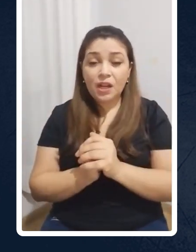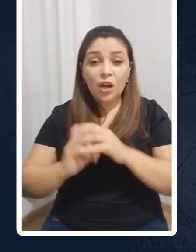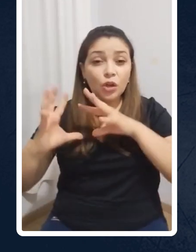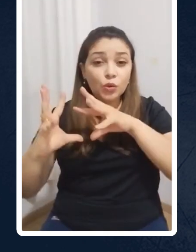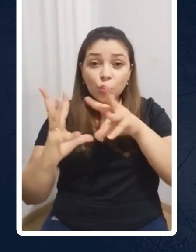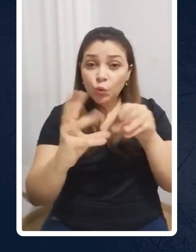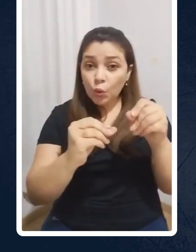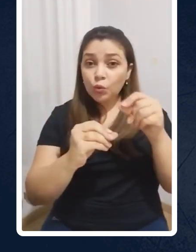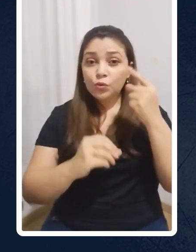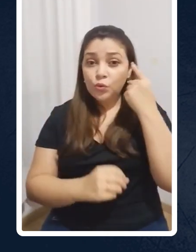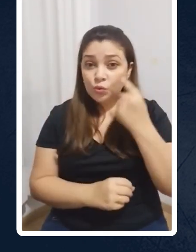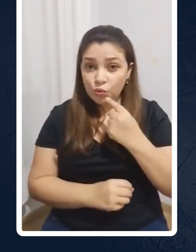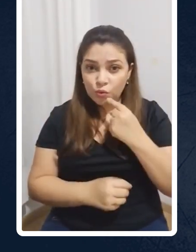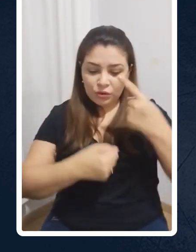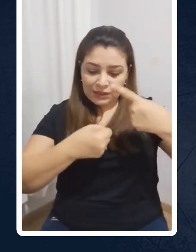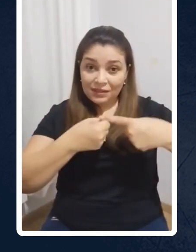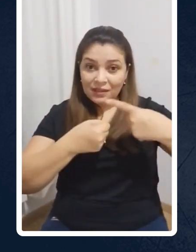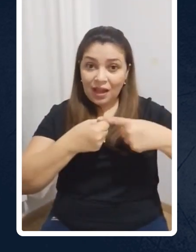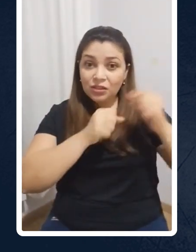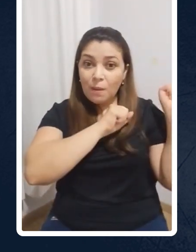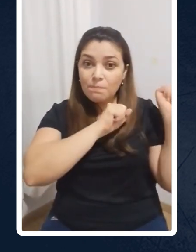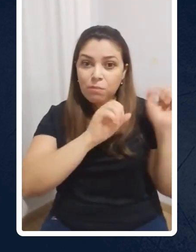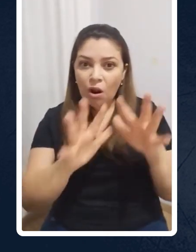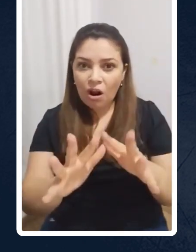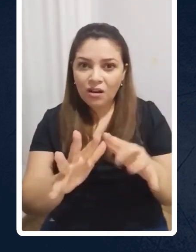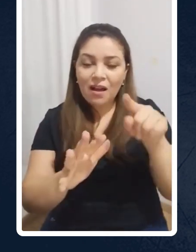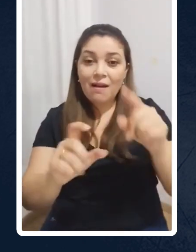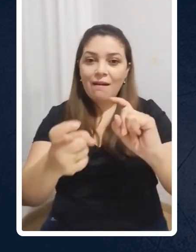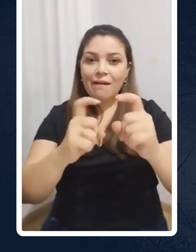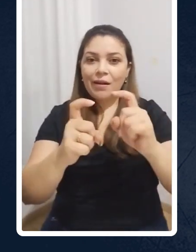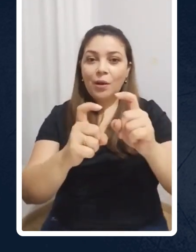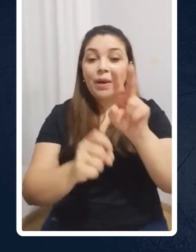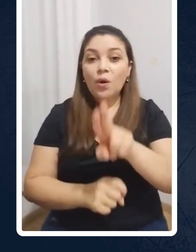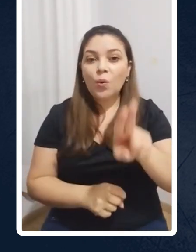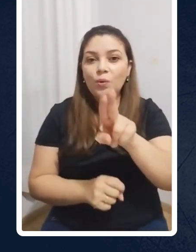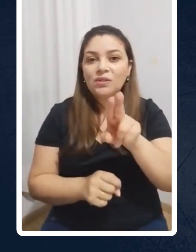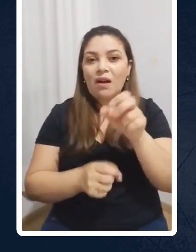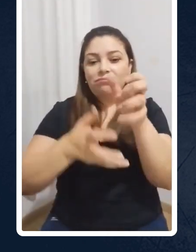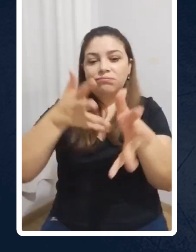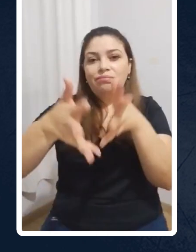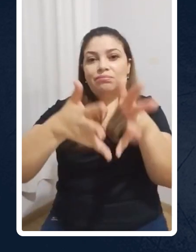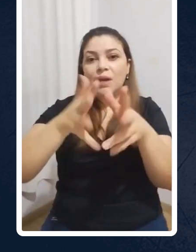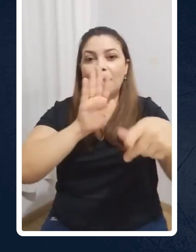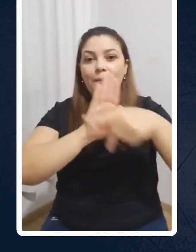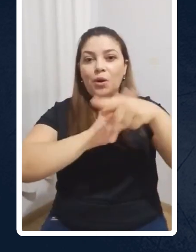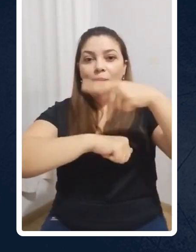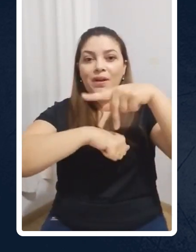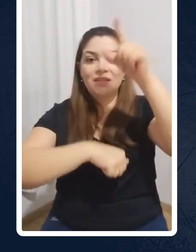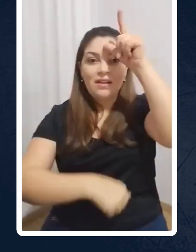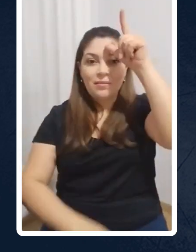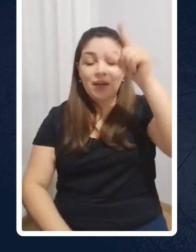uma vez por semana para usar língua de sinais alemã. Entendeu? Era o único lugar